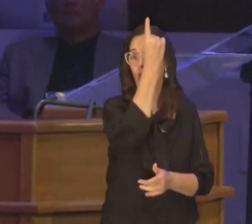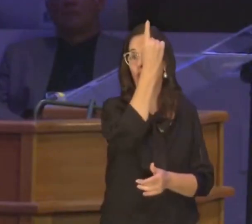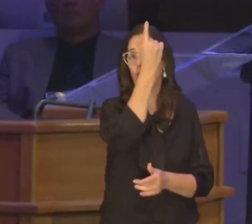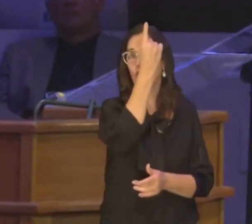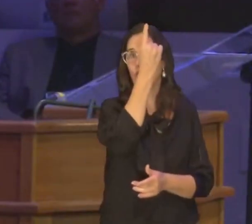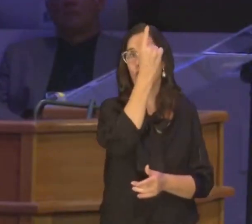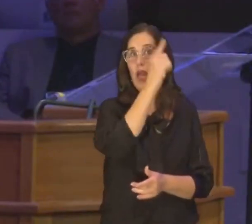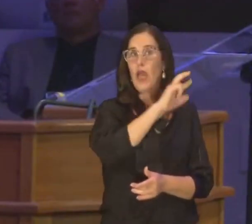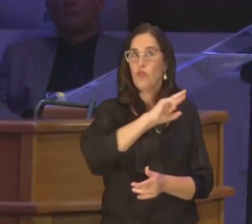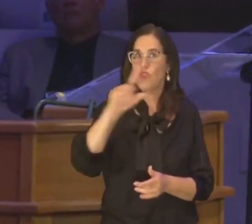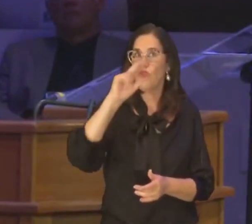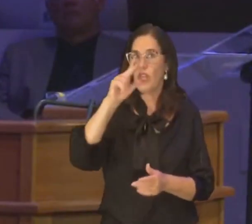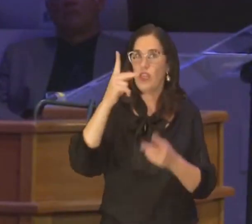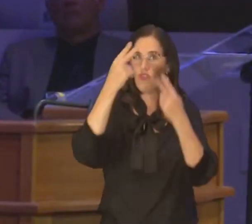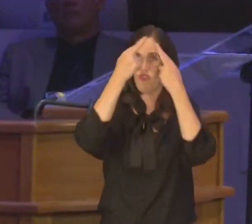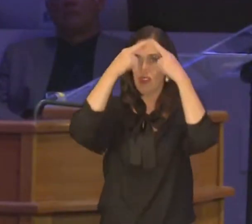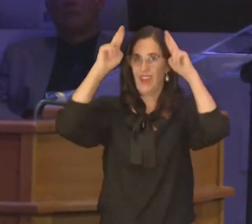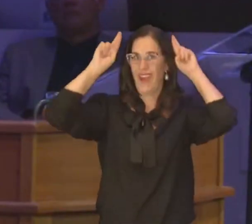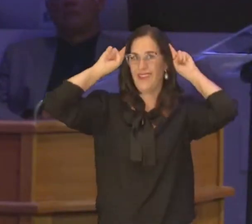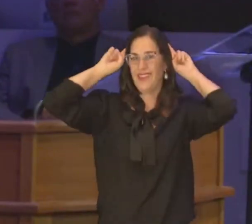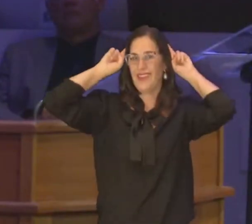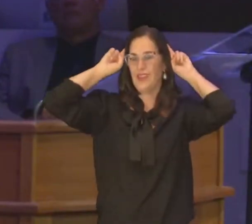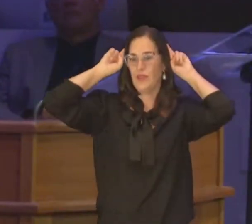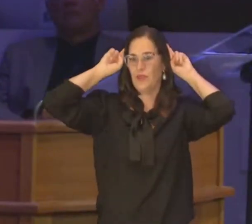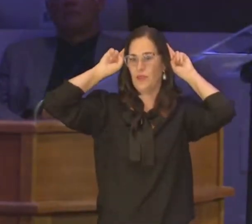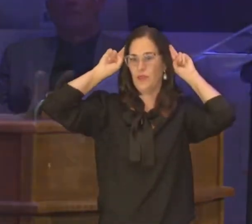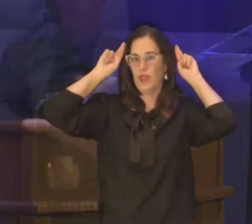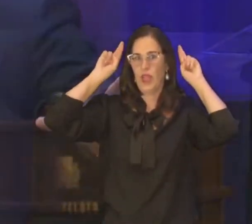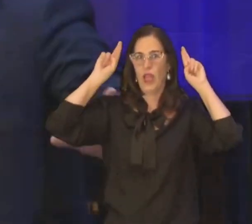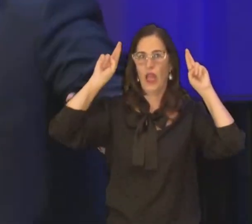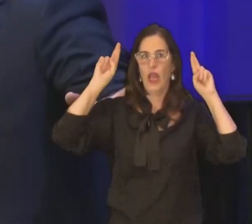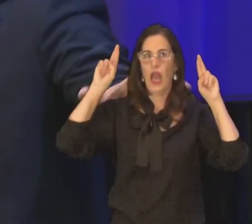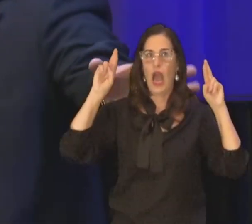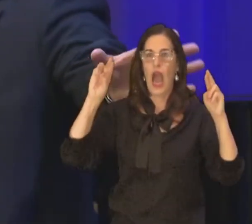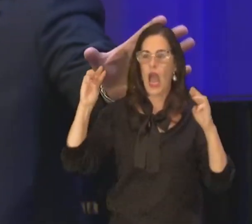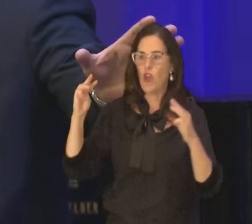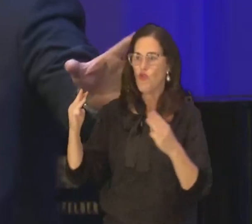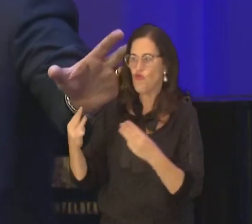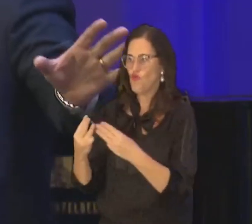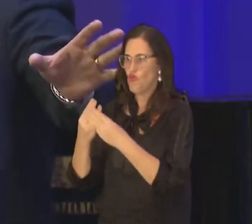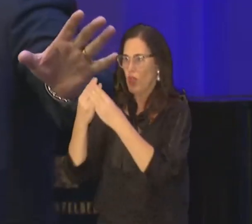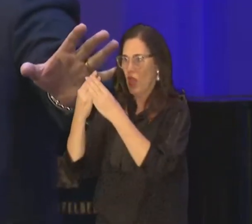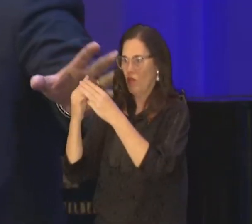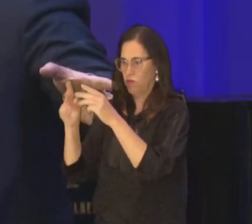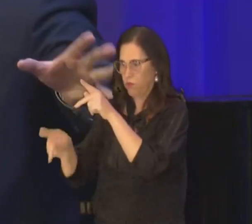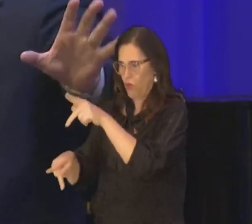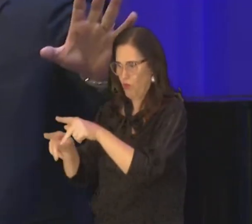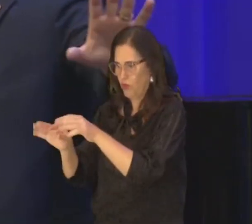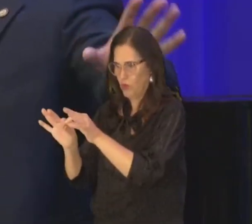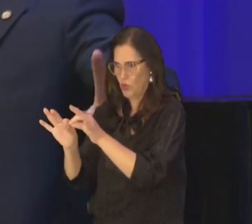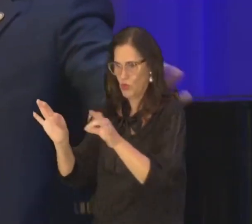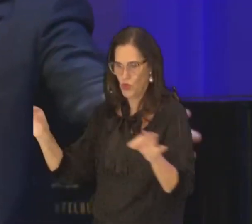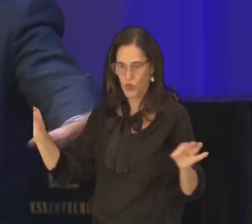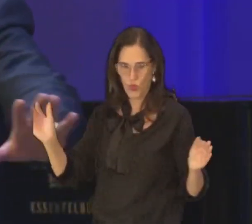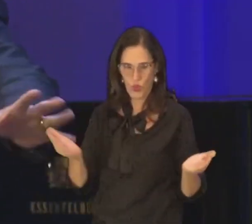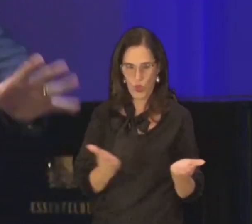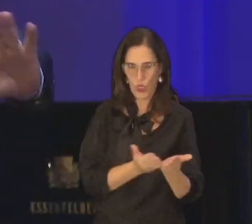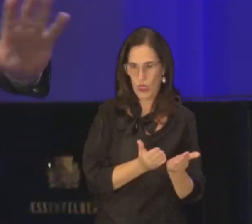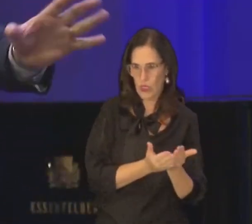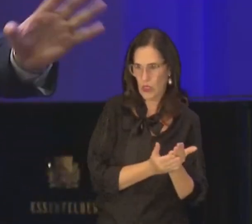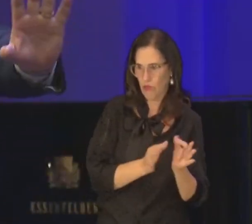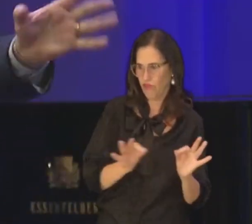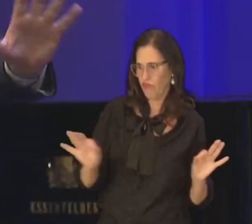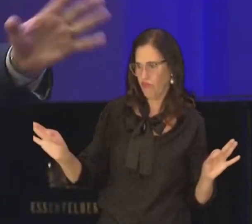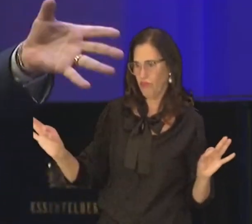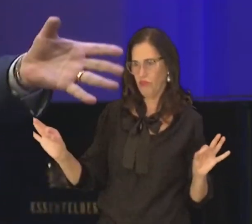César. E aí o que acontece? Os judeus começam a se distanciar dos cristãos, e os judeus começam a dizer assim: olha, nós não